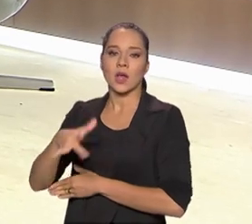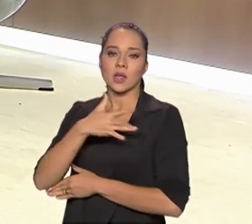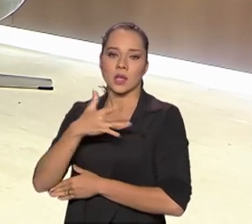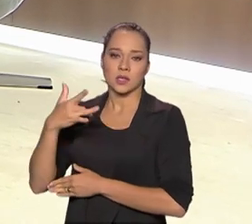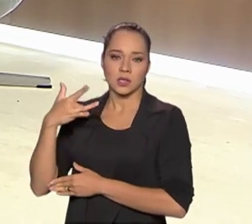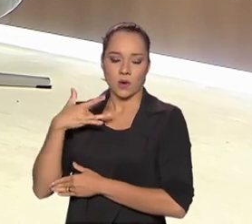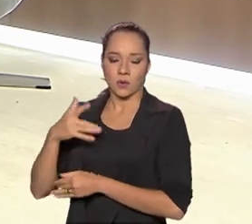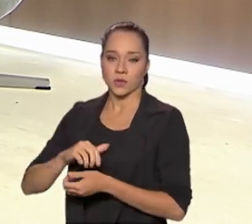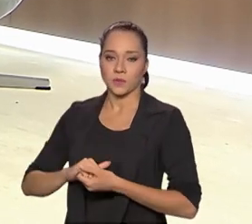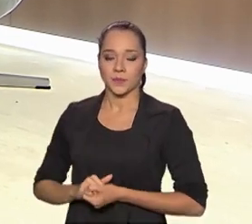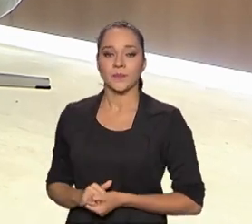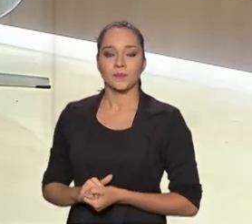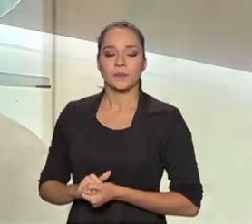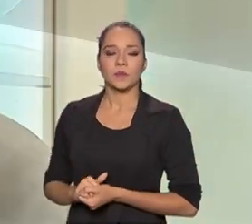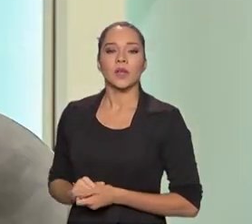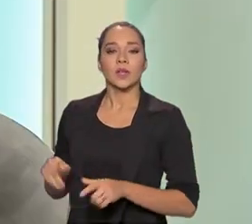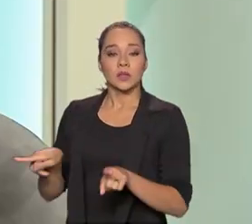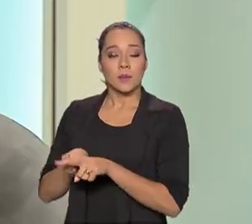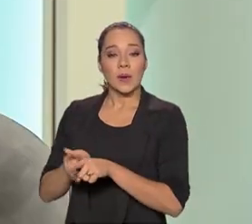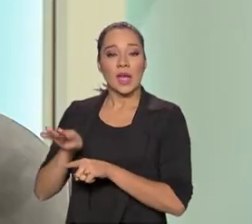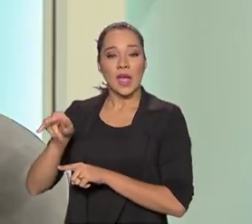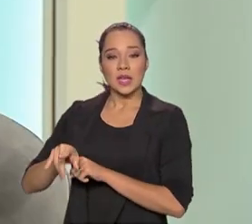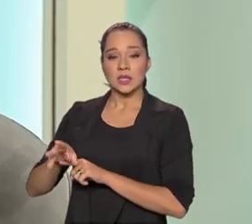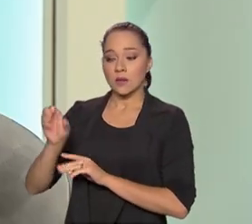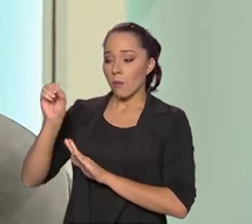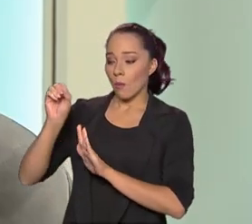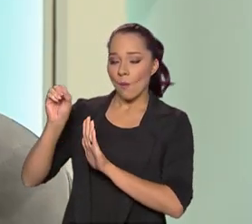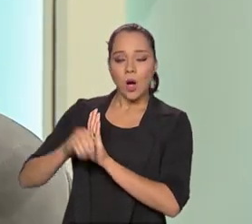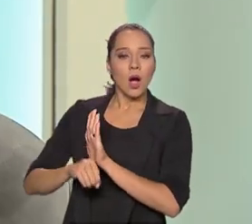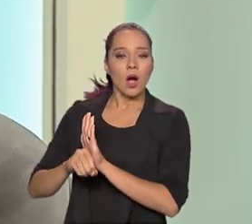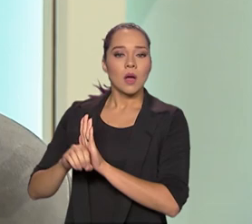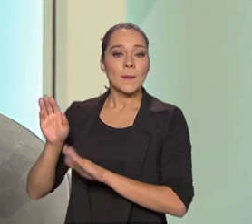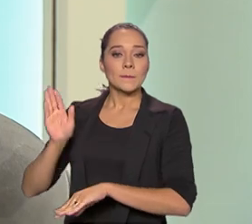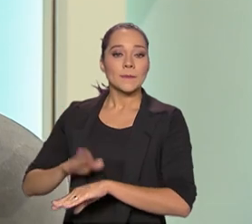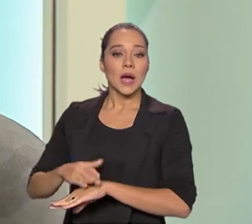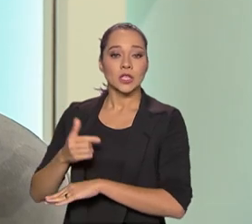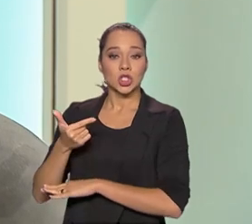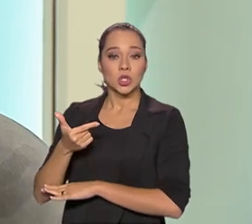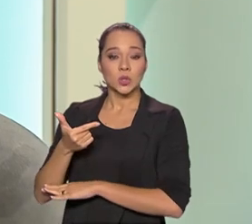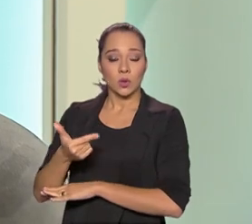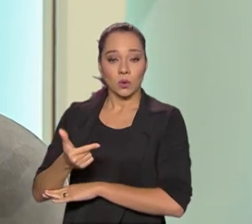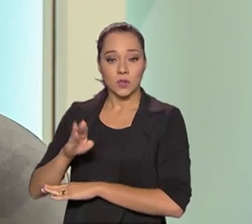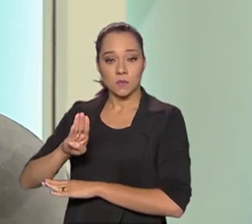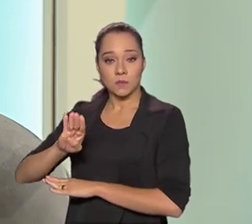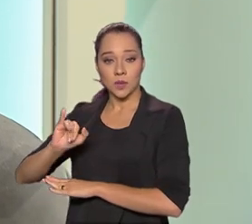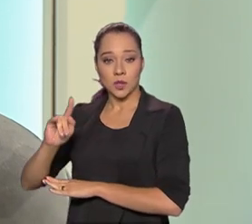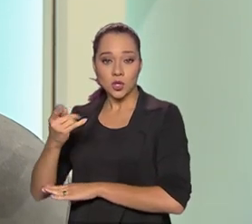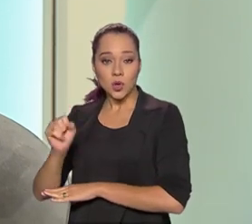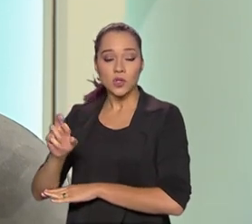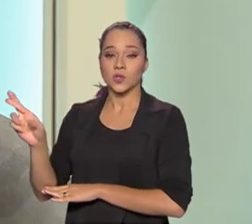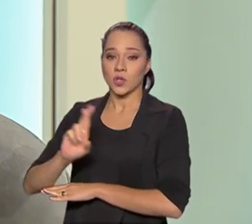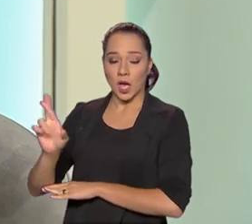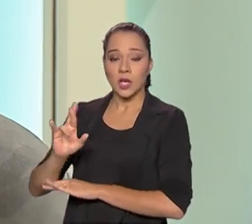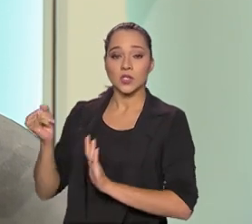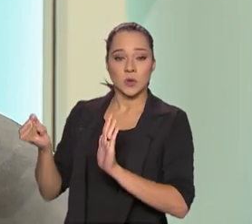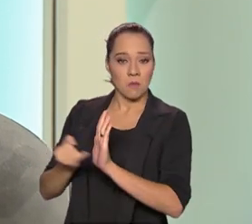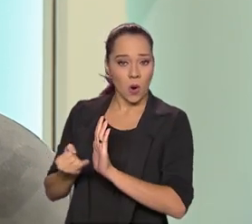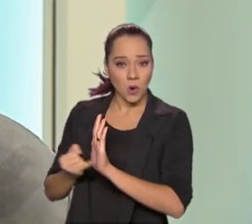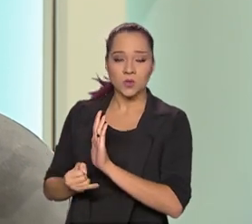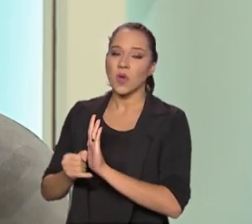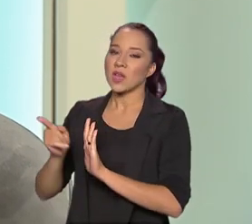prevenção e o tratamento. Essas desonerações somaram mais de 2 bilhões de reais de impostos que